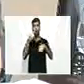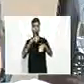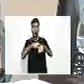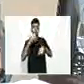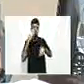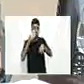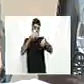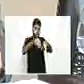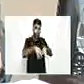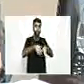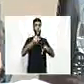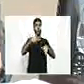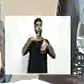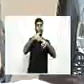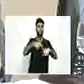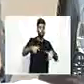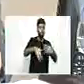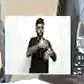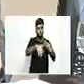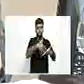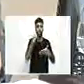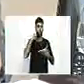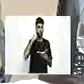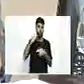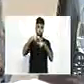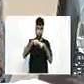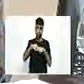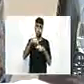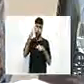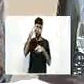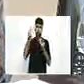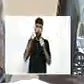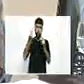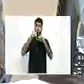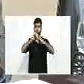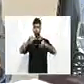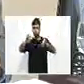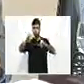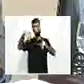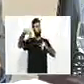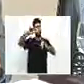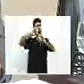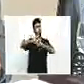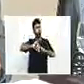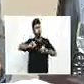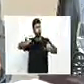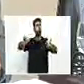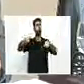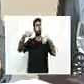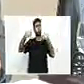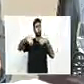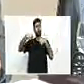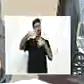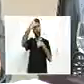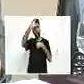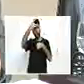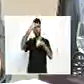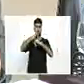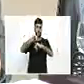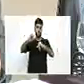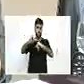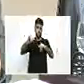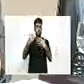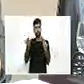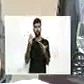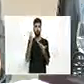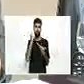seu lixo na hora certa né então acho que deveria até ser feito uma campanha mais Intensa com relação a isso para ver